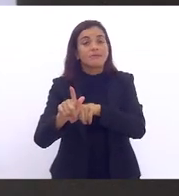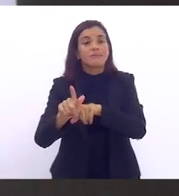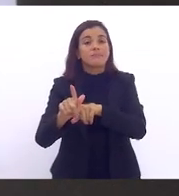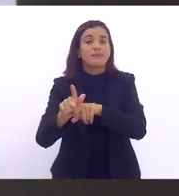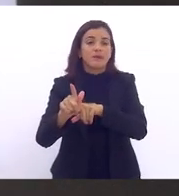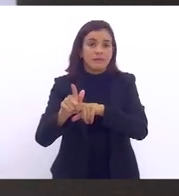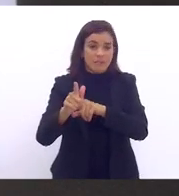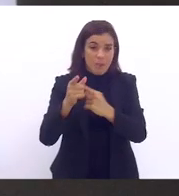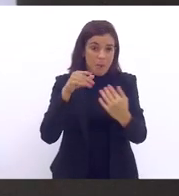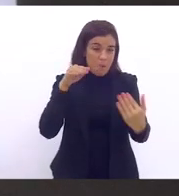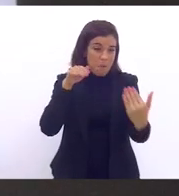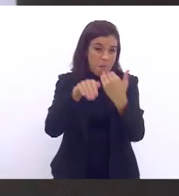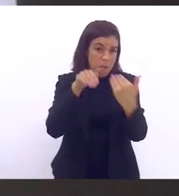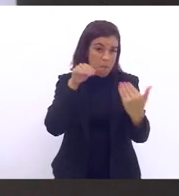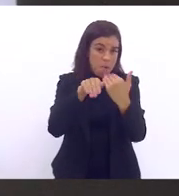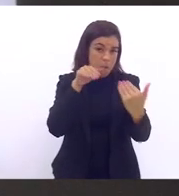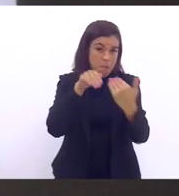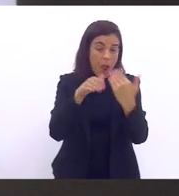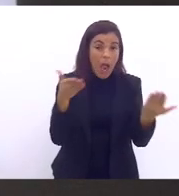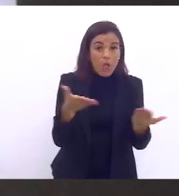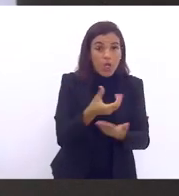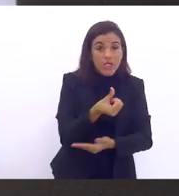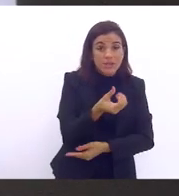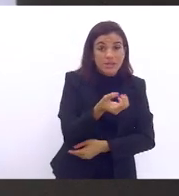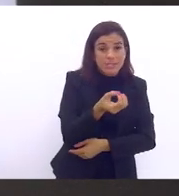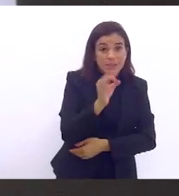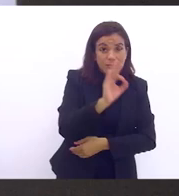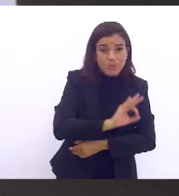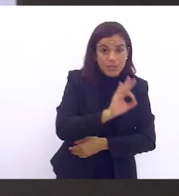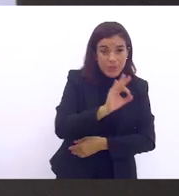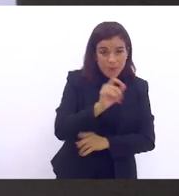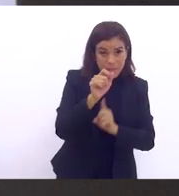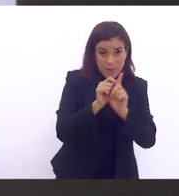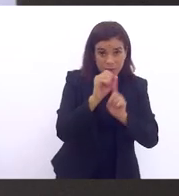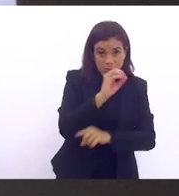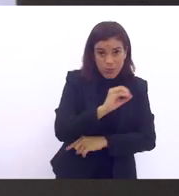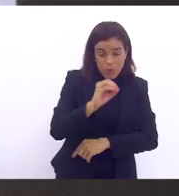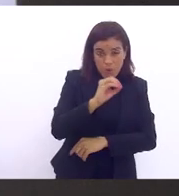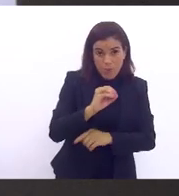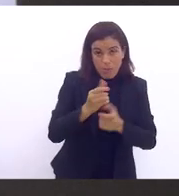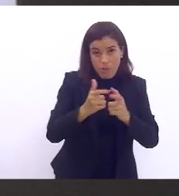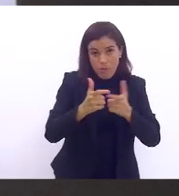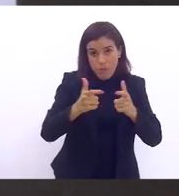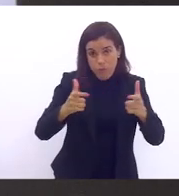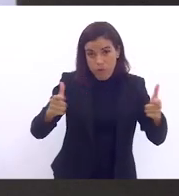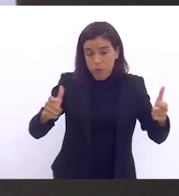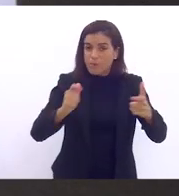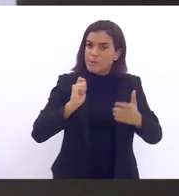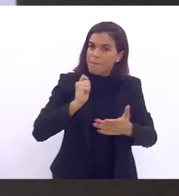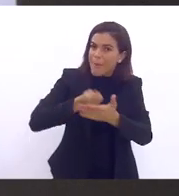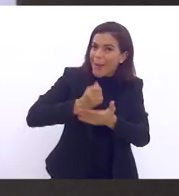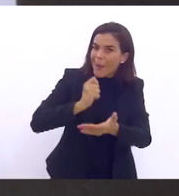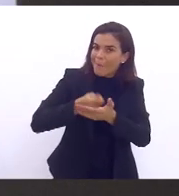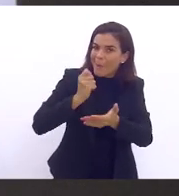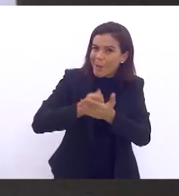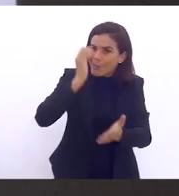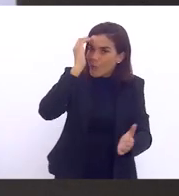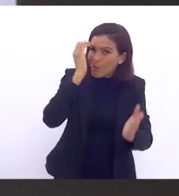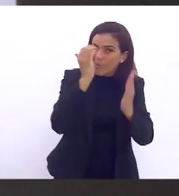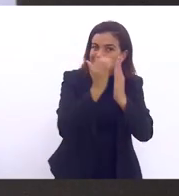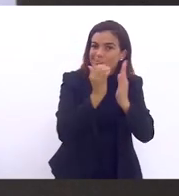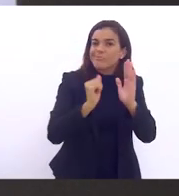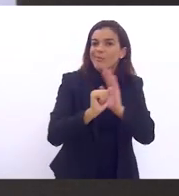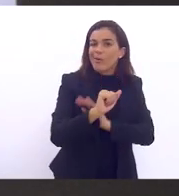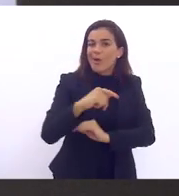passantes na rodovia a gente chegou em 60% agora no mês de outubro né e o crescimento no número de pagamentos no aplicativo também tem crescido de